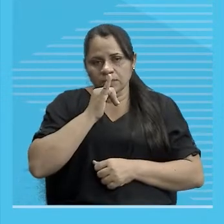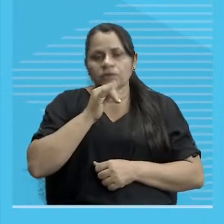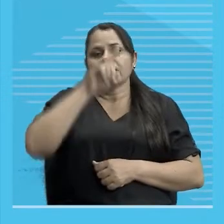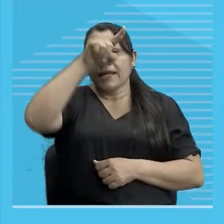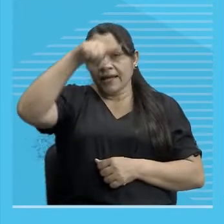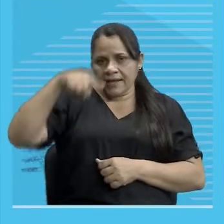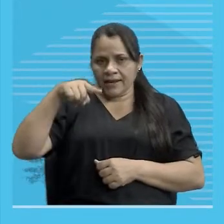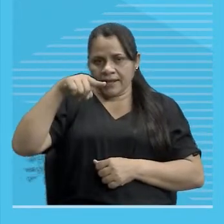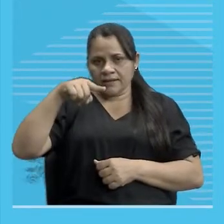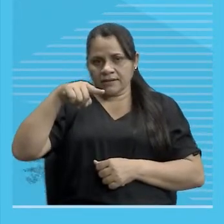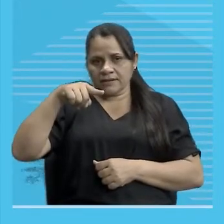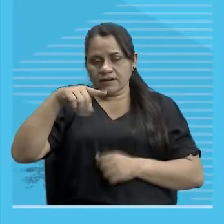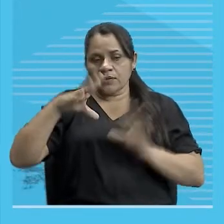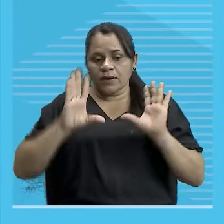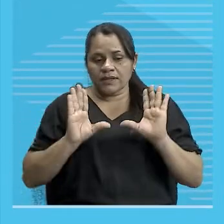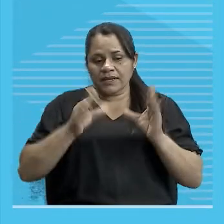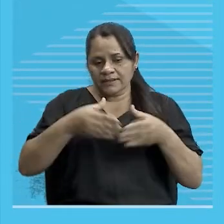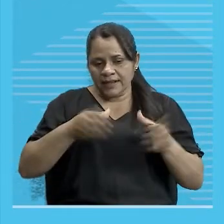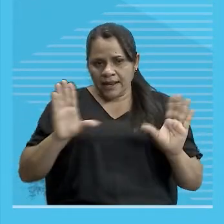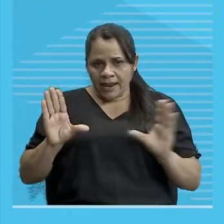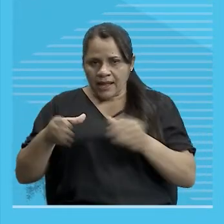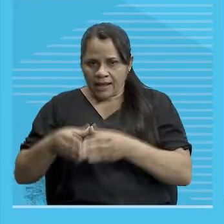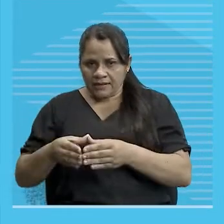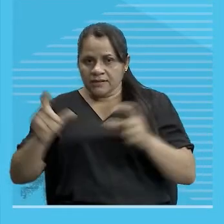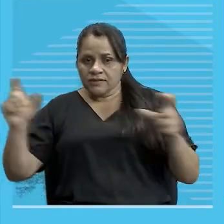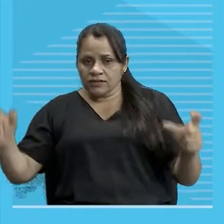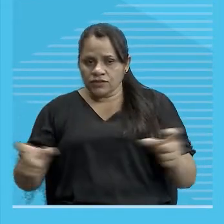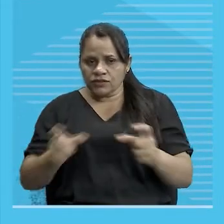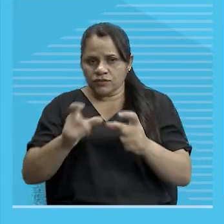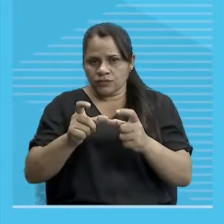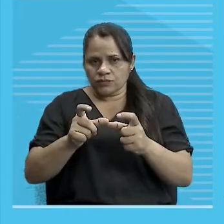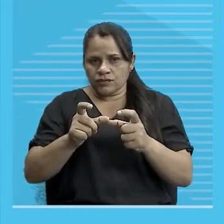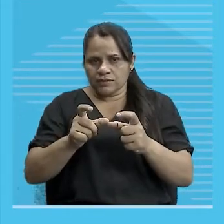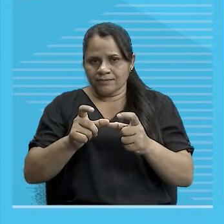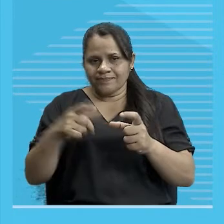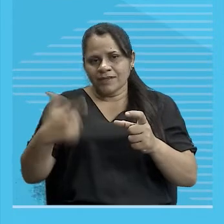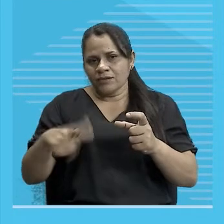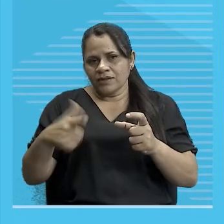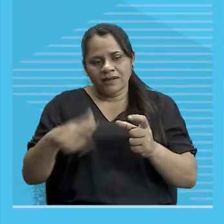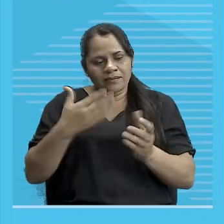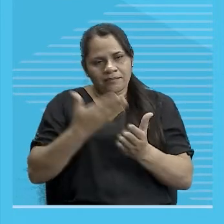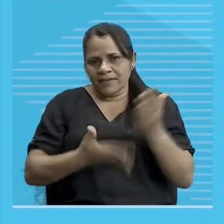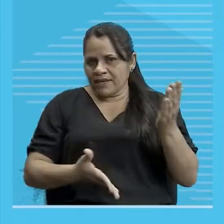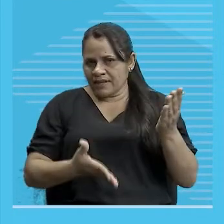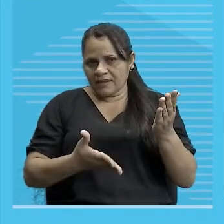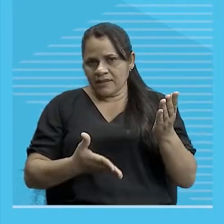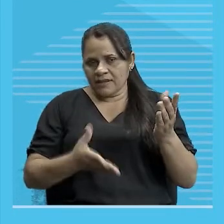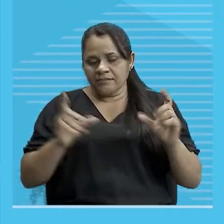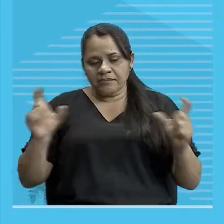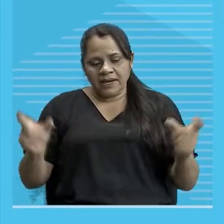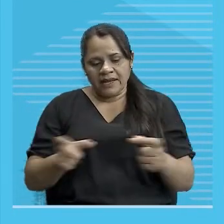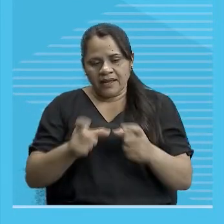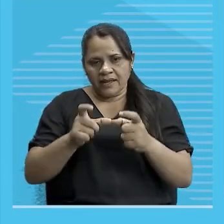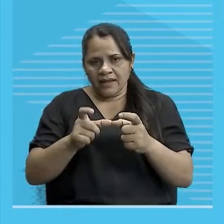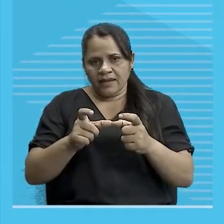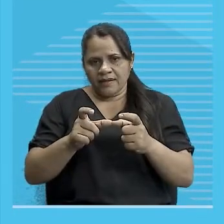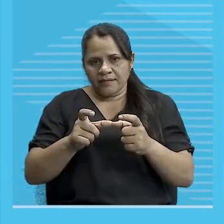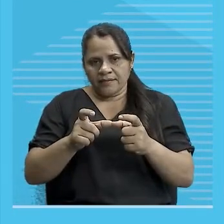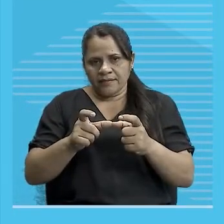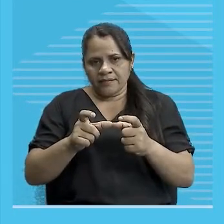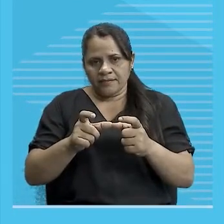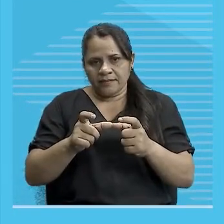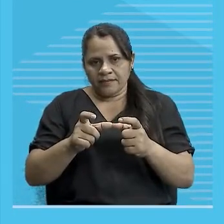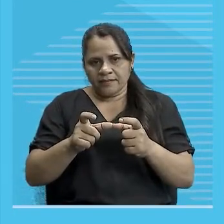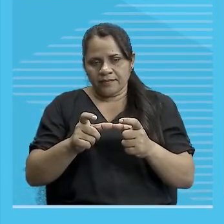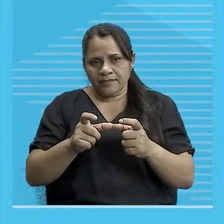quando as classes se juntam sem haver perda para nenhuma das bandas, Ou seja, as classes se mantêm do ponto de vista fônico